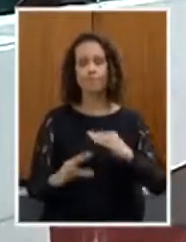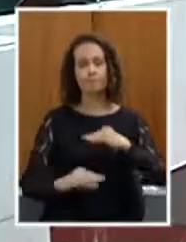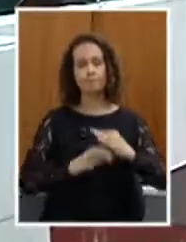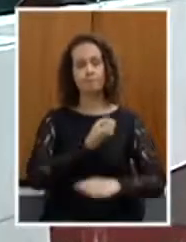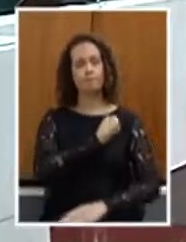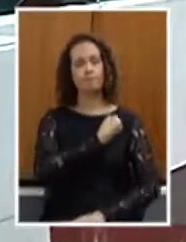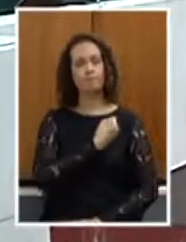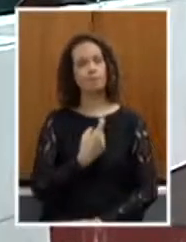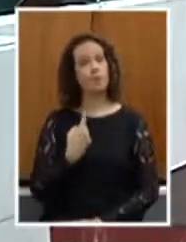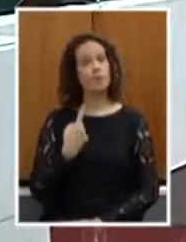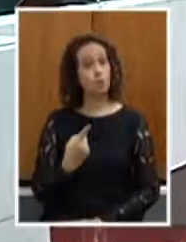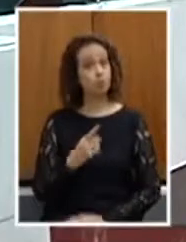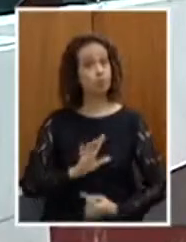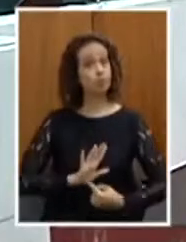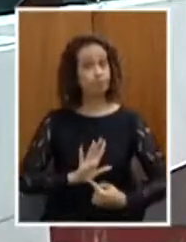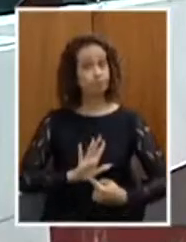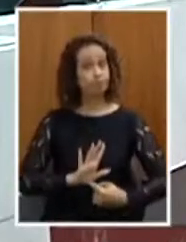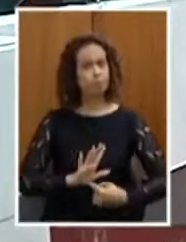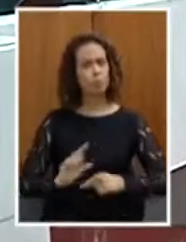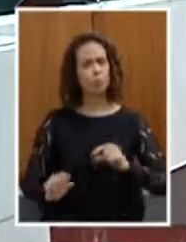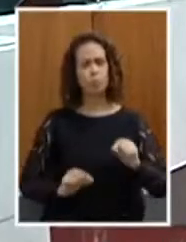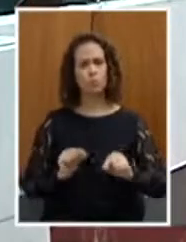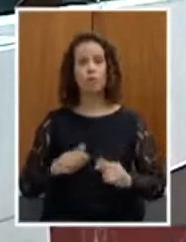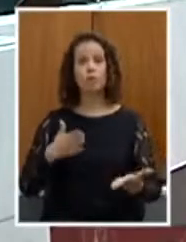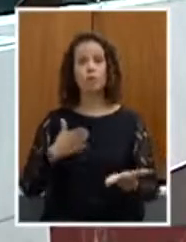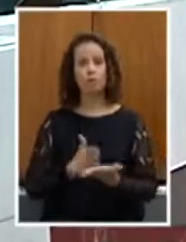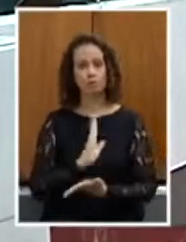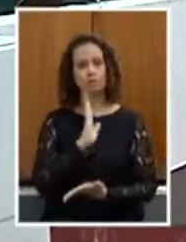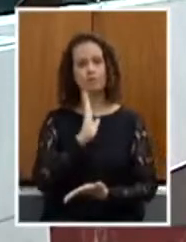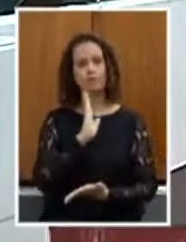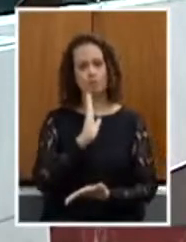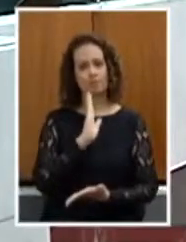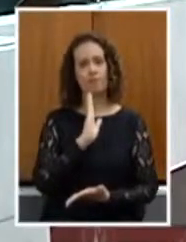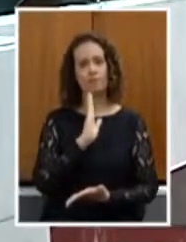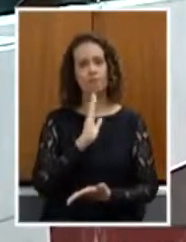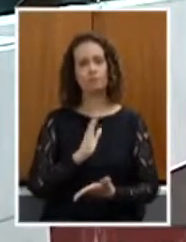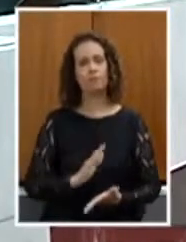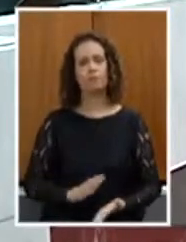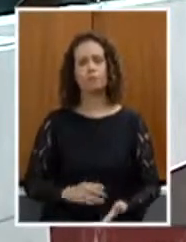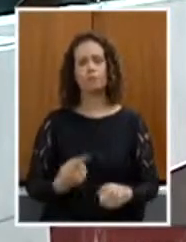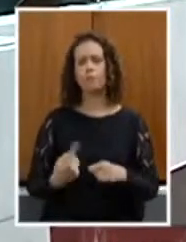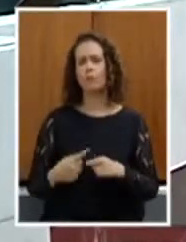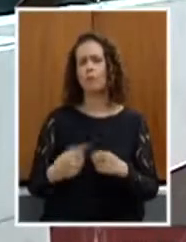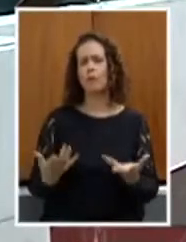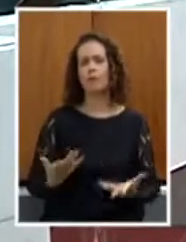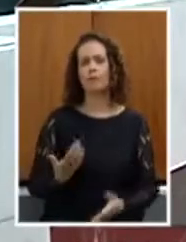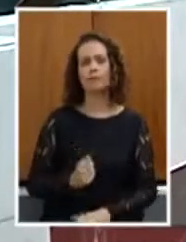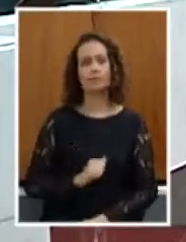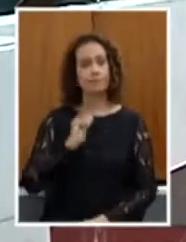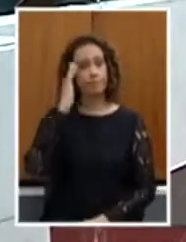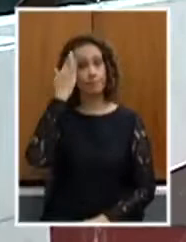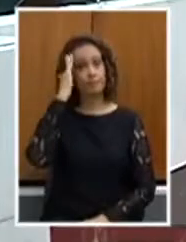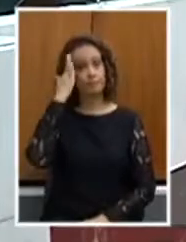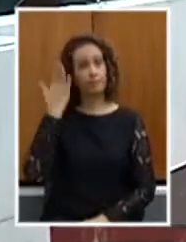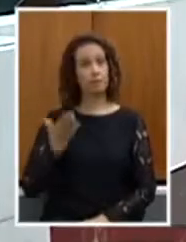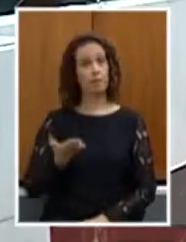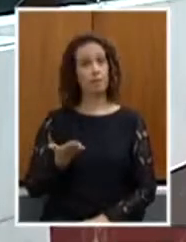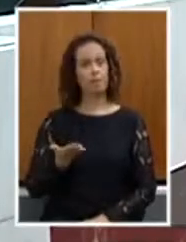1 em destaque pela aprovação, porque entendemos que é uma